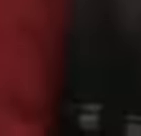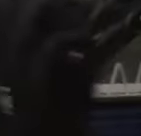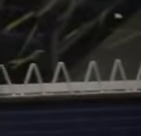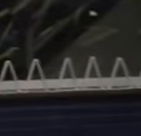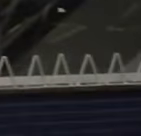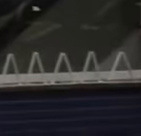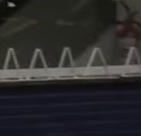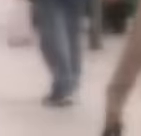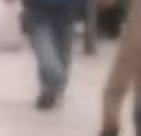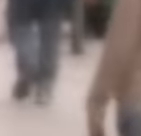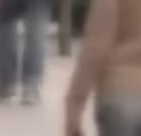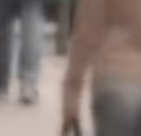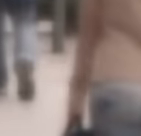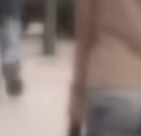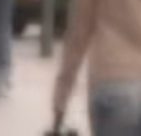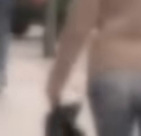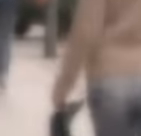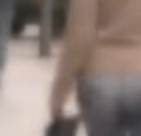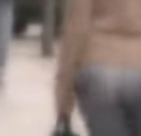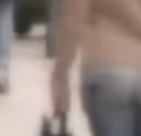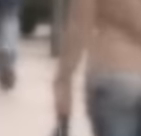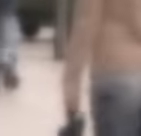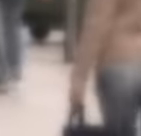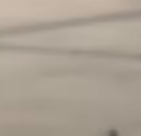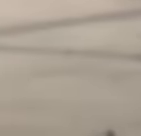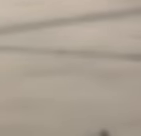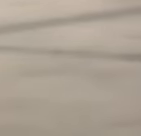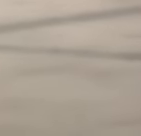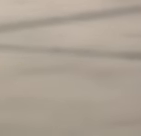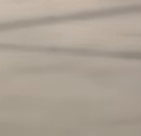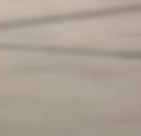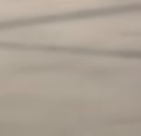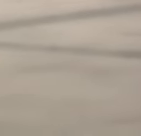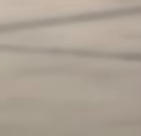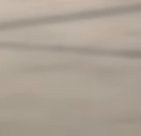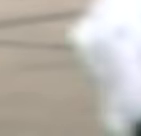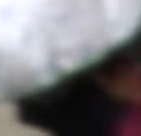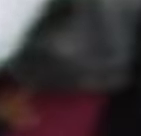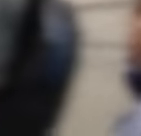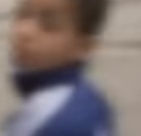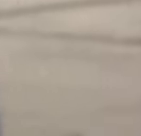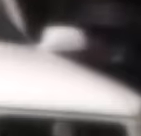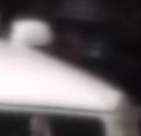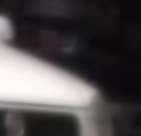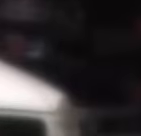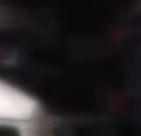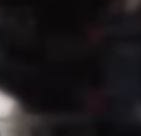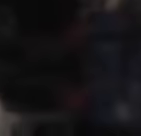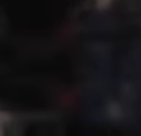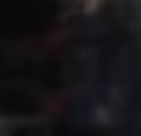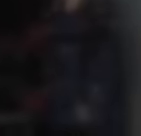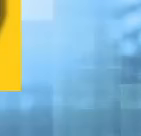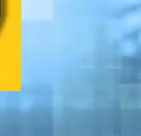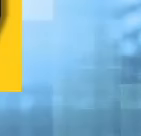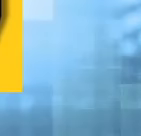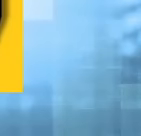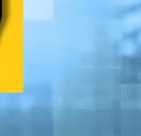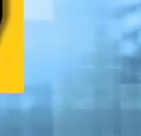na população de 15 a 29 anos chegou a 5,6 por 100 mil habitantes em